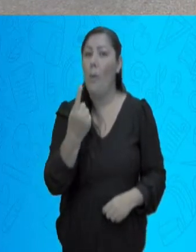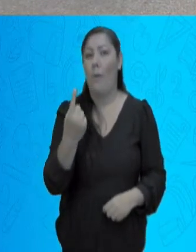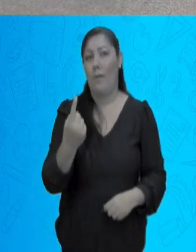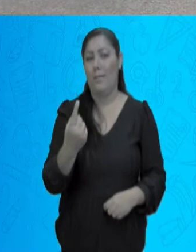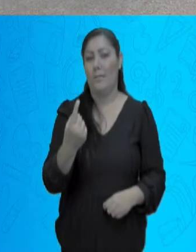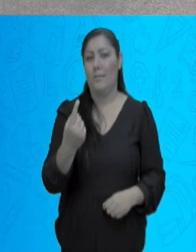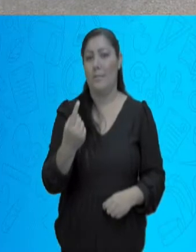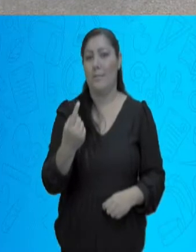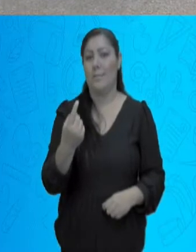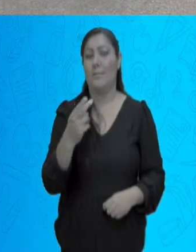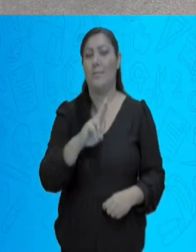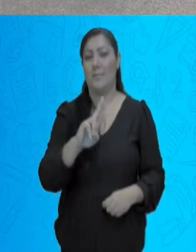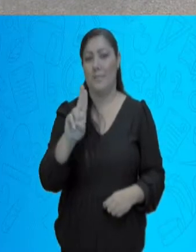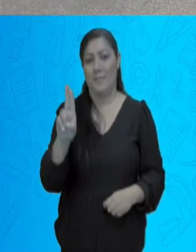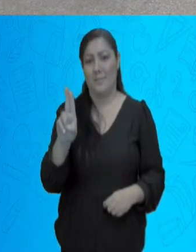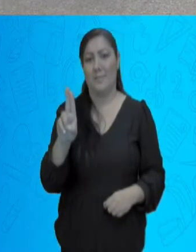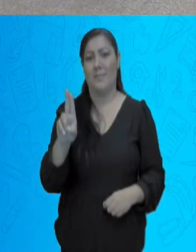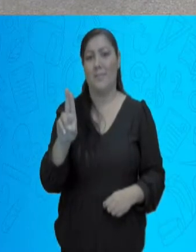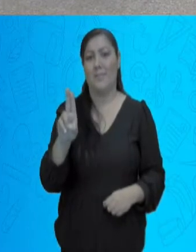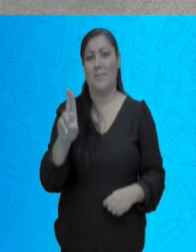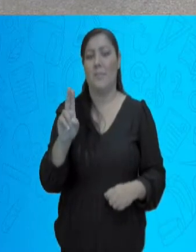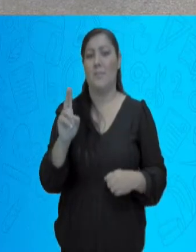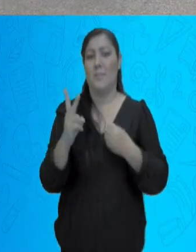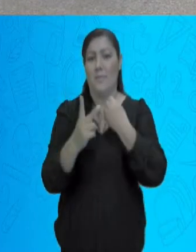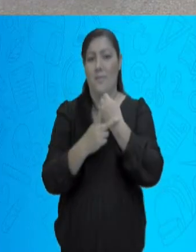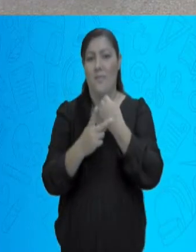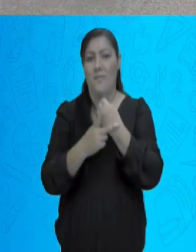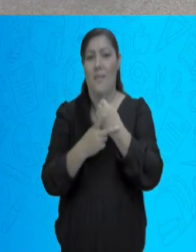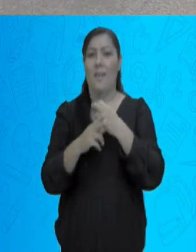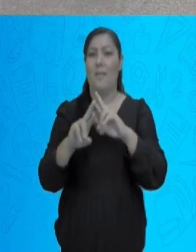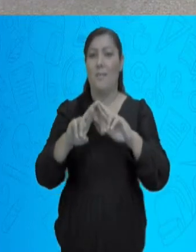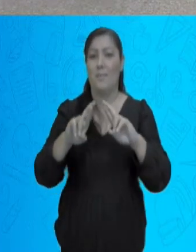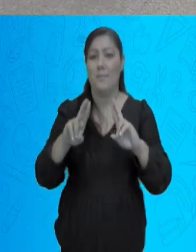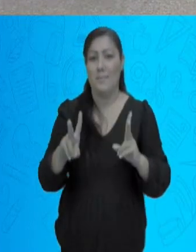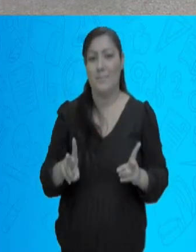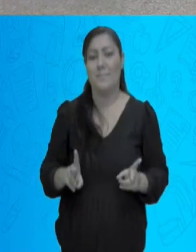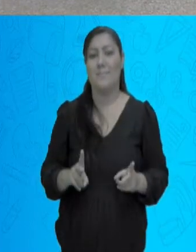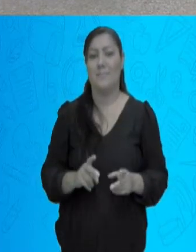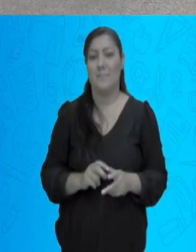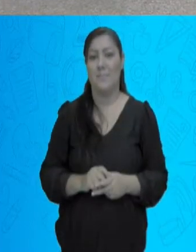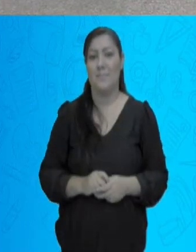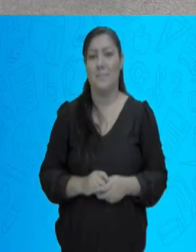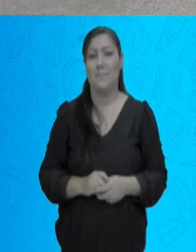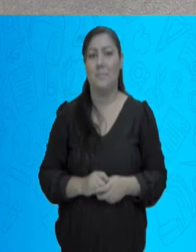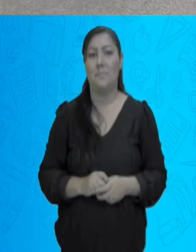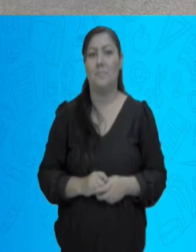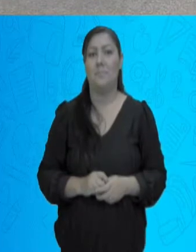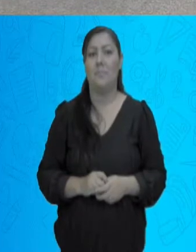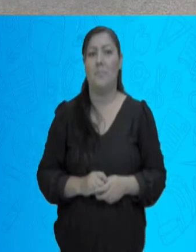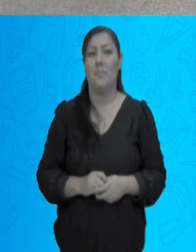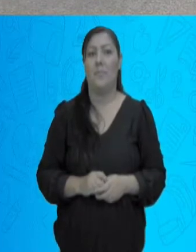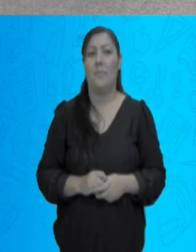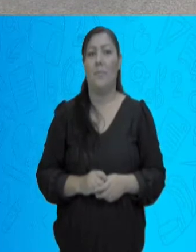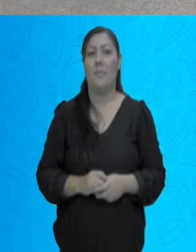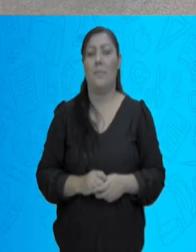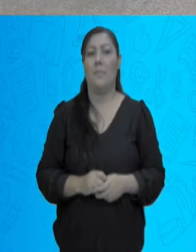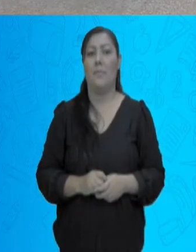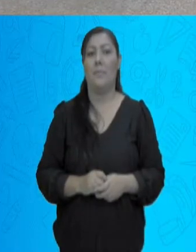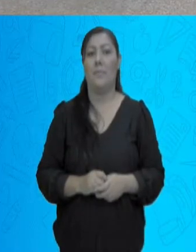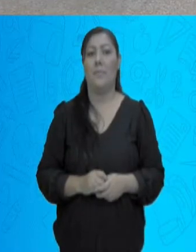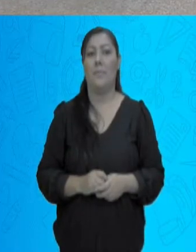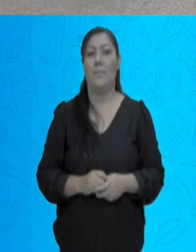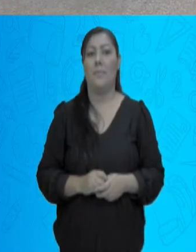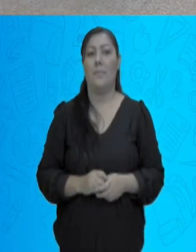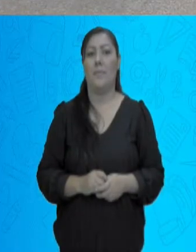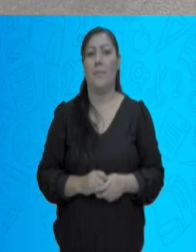de anômalos. O mesmo acontece também, né, com o verbo ir e o verbo ser.